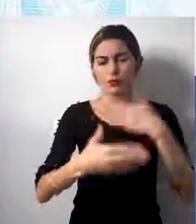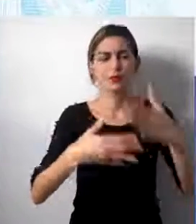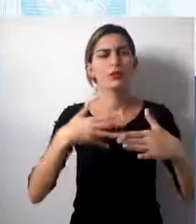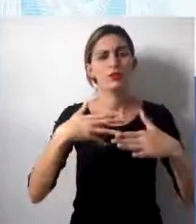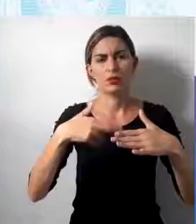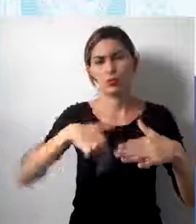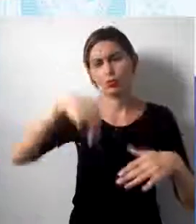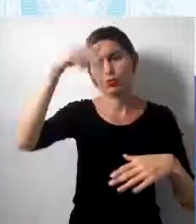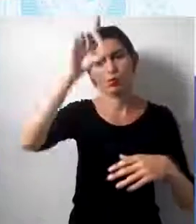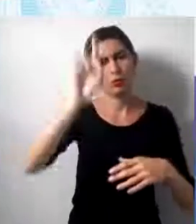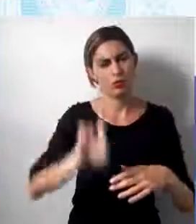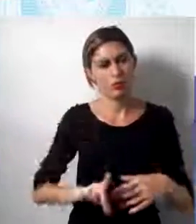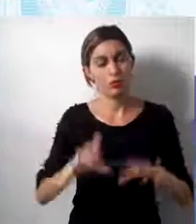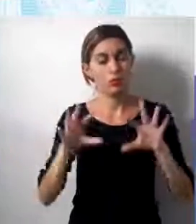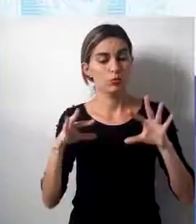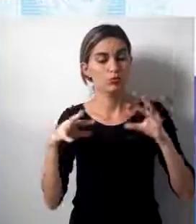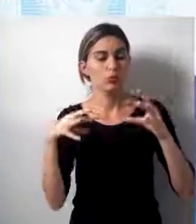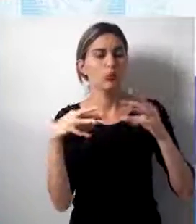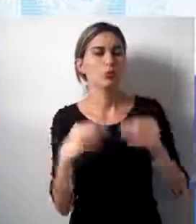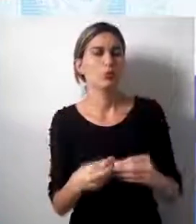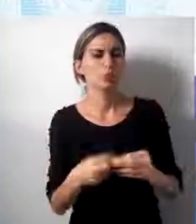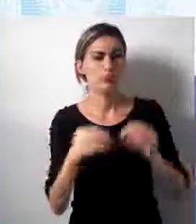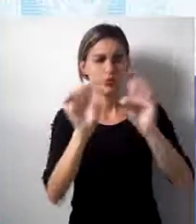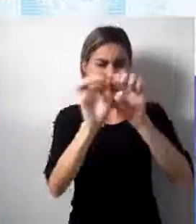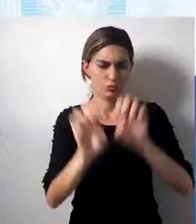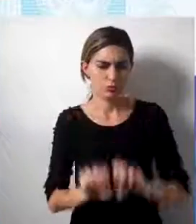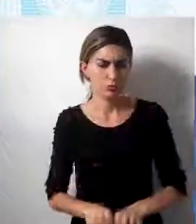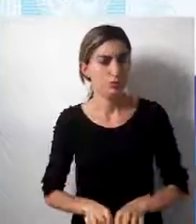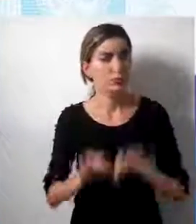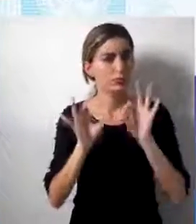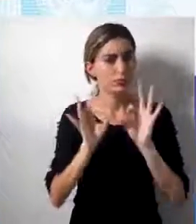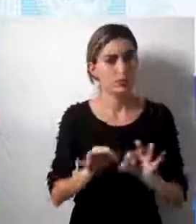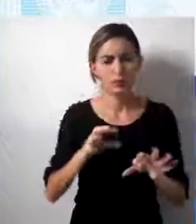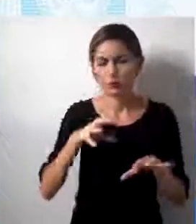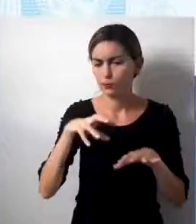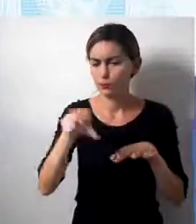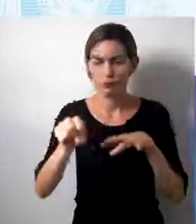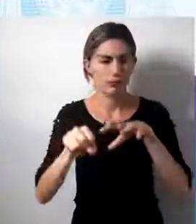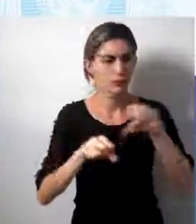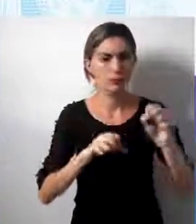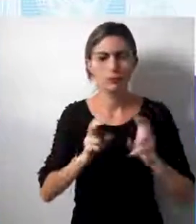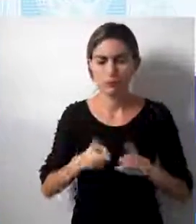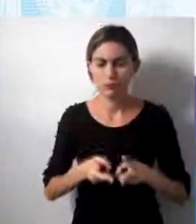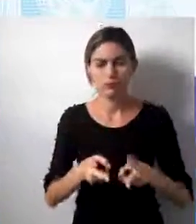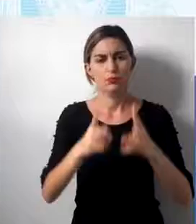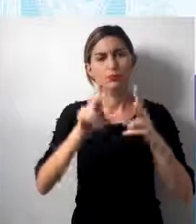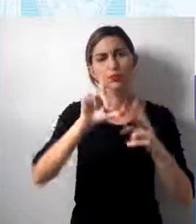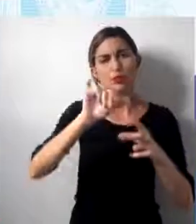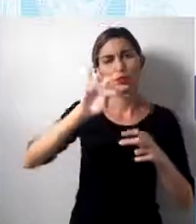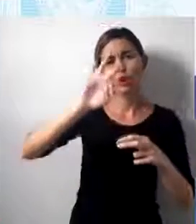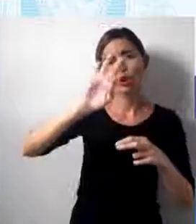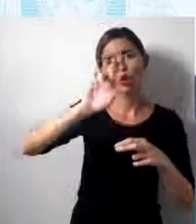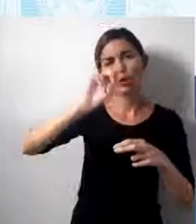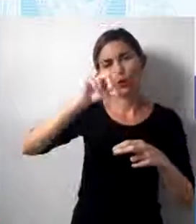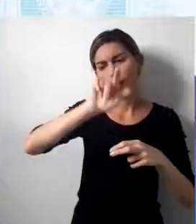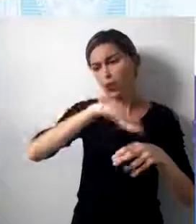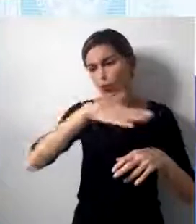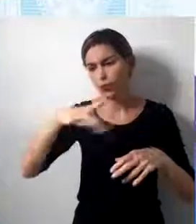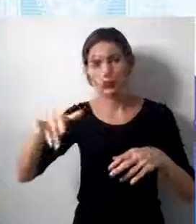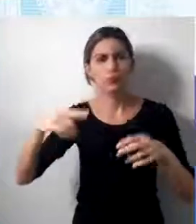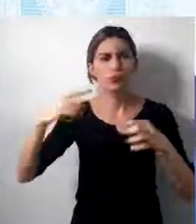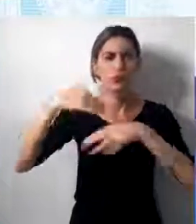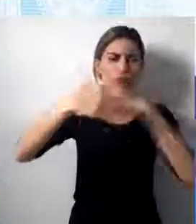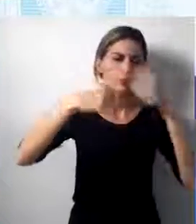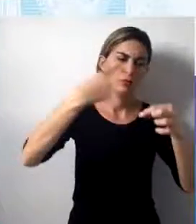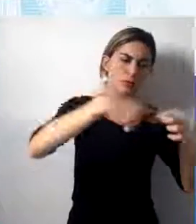processo de ocupação do Nordeste teve toda essa estrutura, tá certo? De permanência no litoral, desenvolvimento